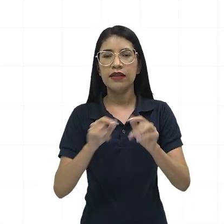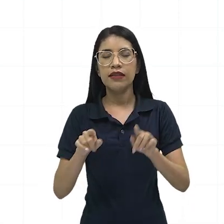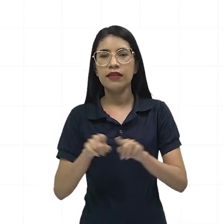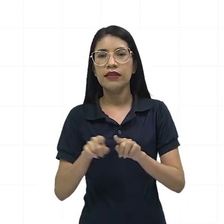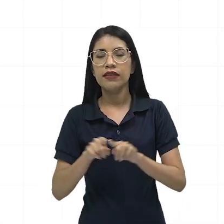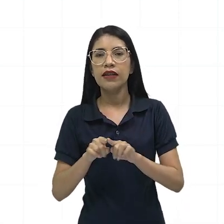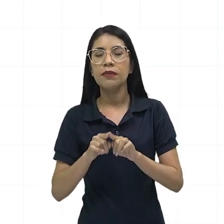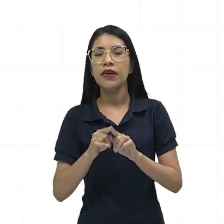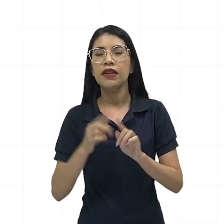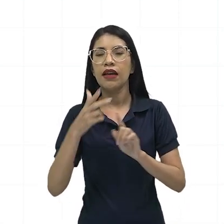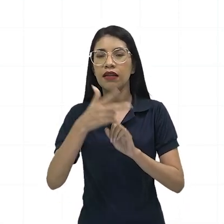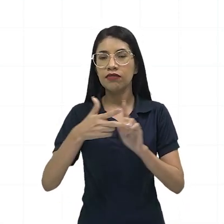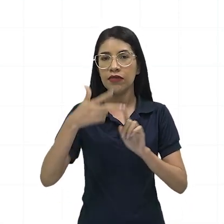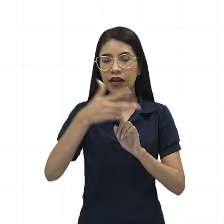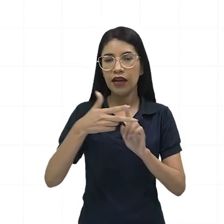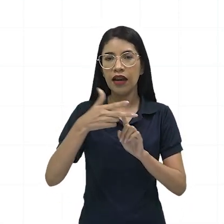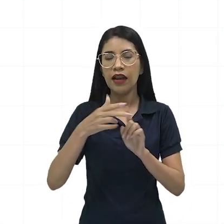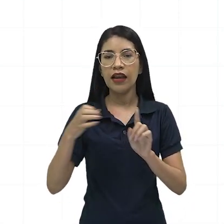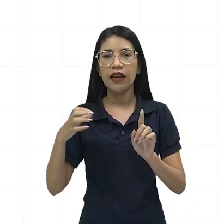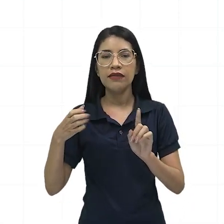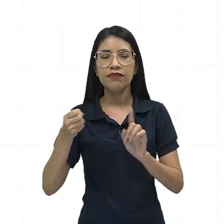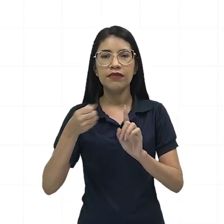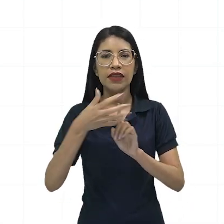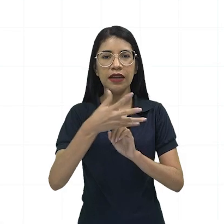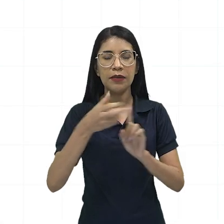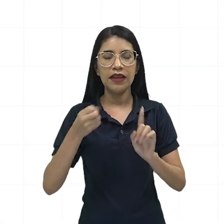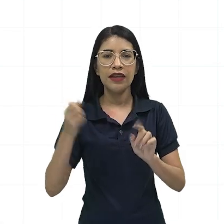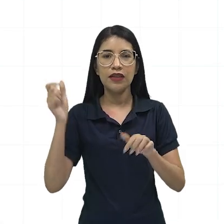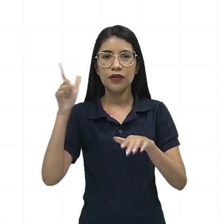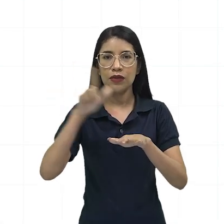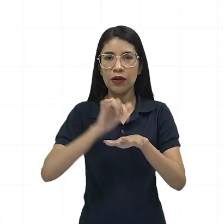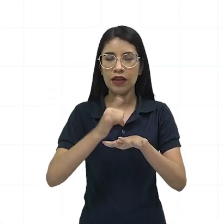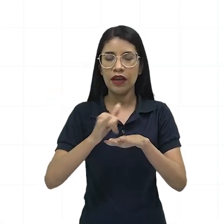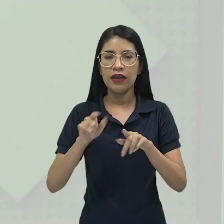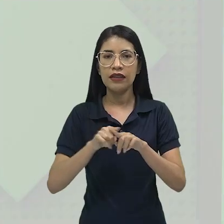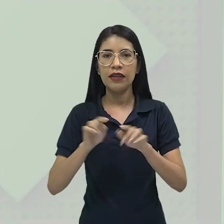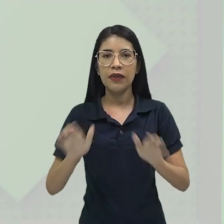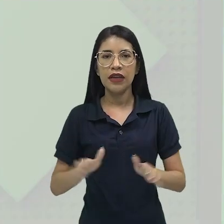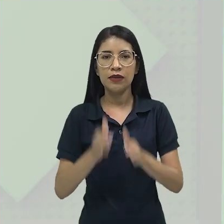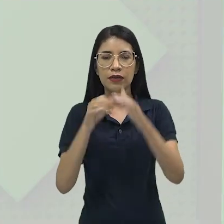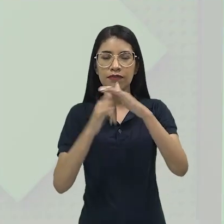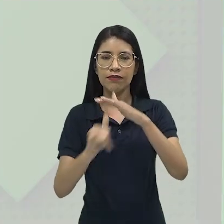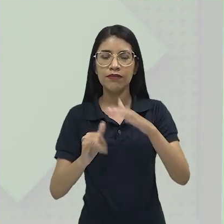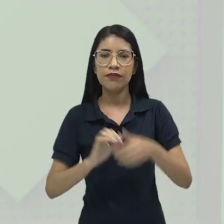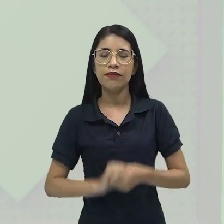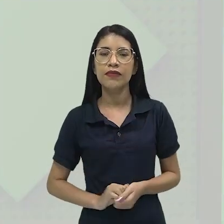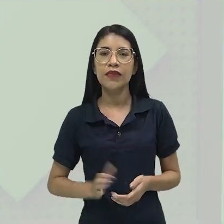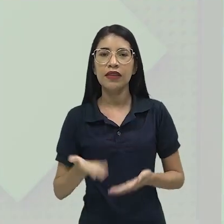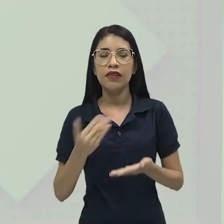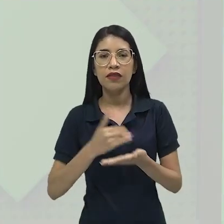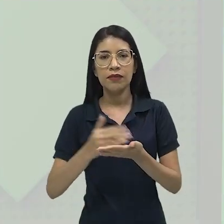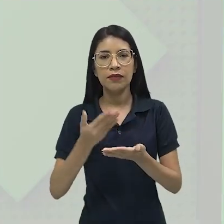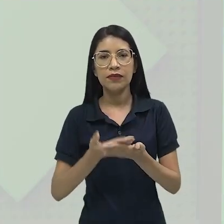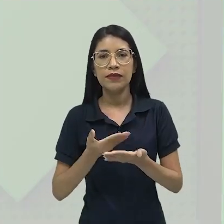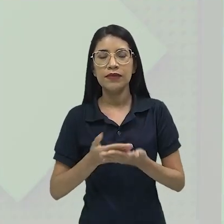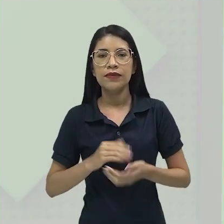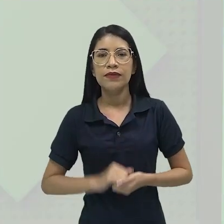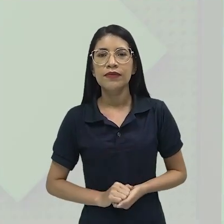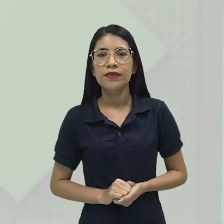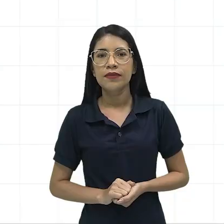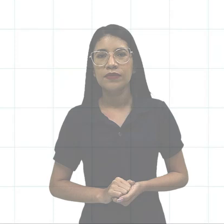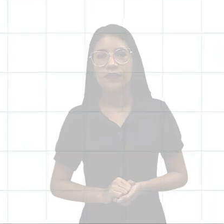hidroelétricas, eólicas, termoelétricas, solares e nucleares. Então, vamos para a nossa